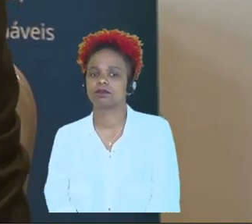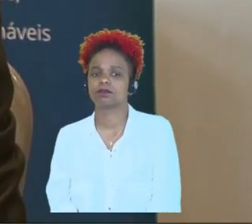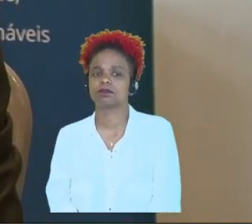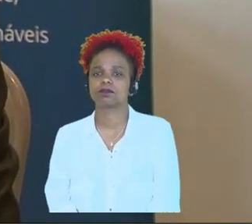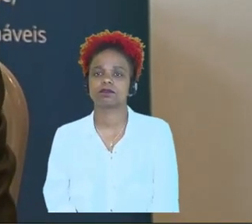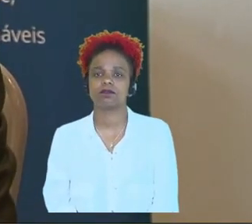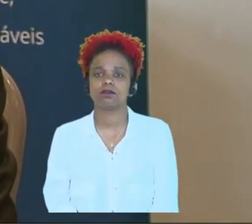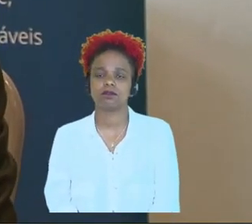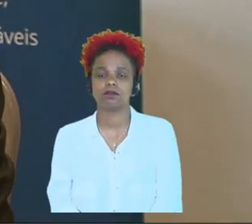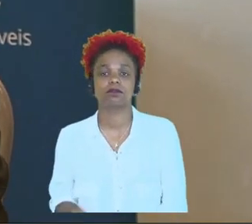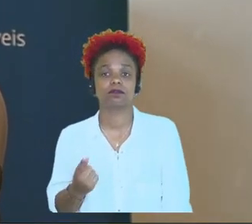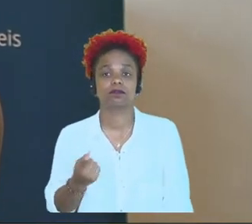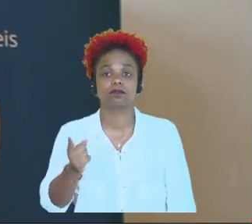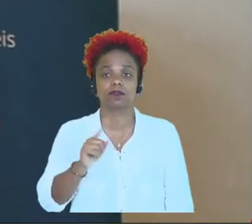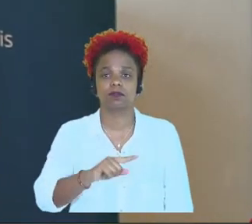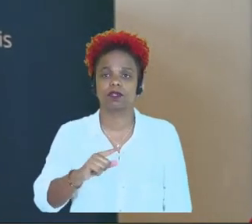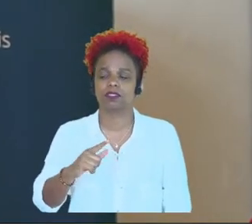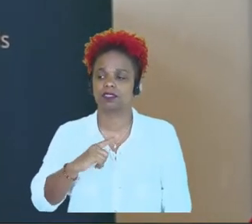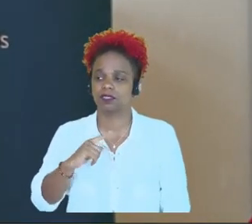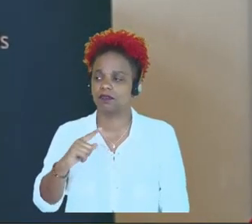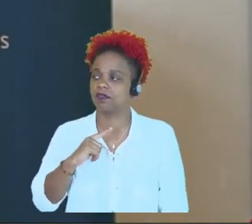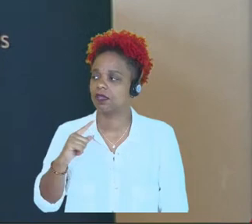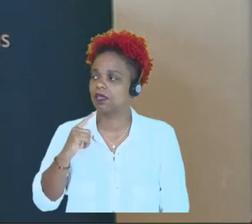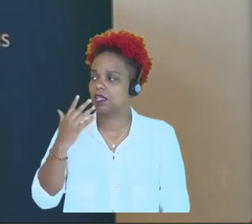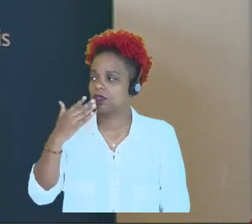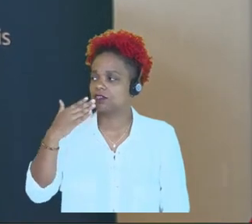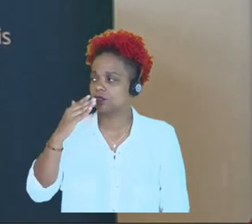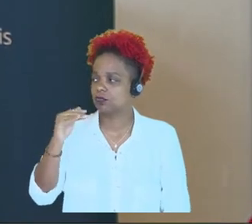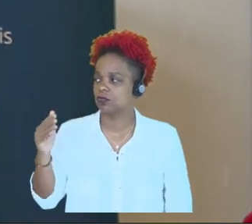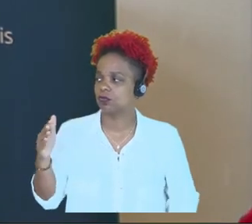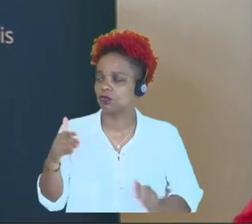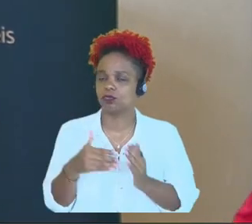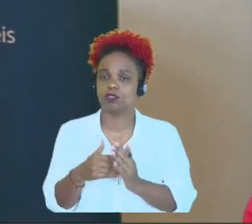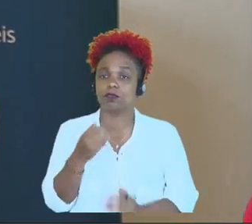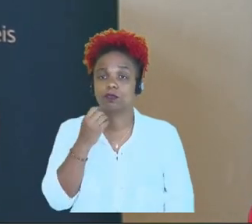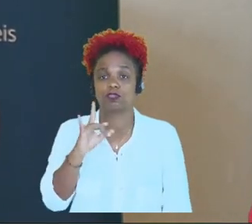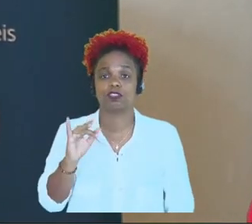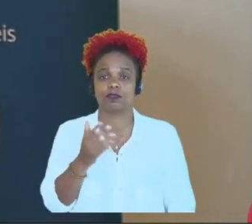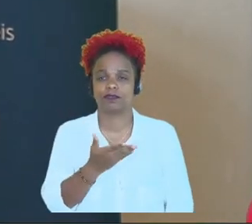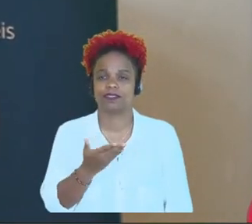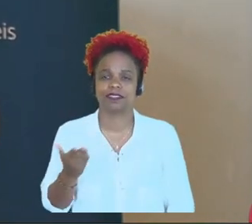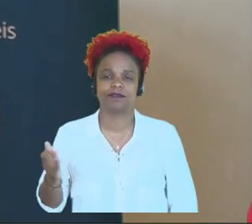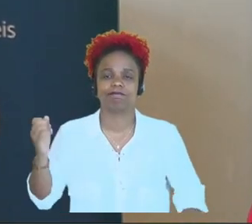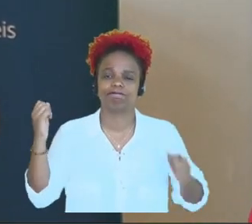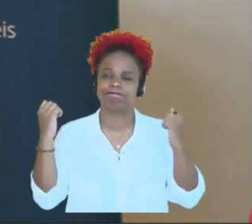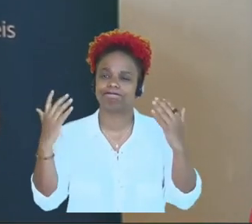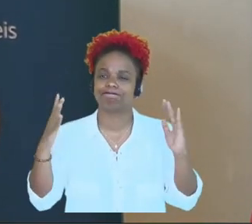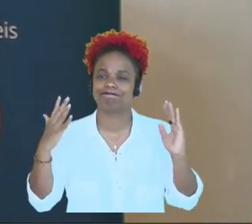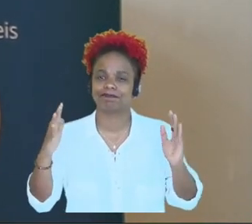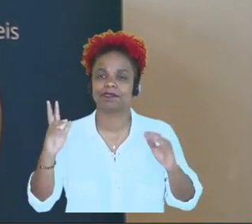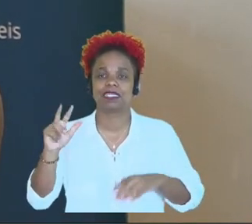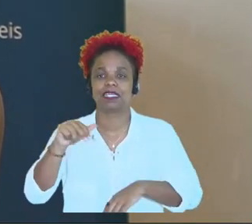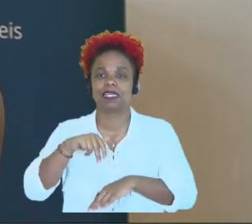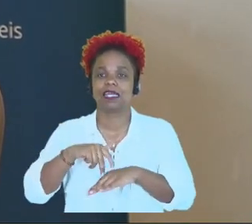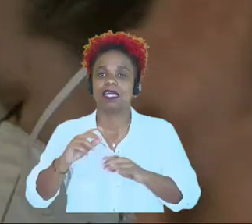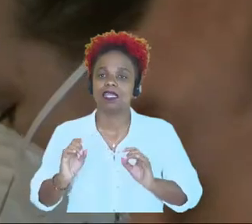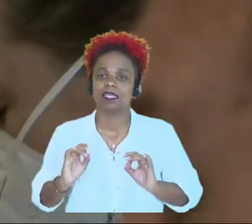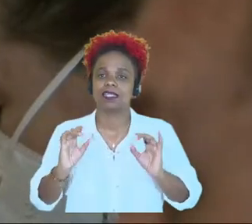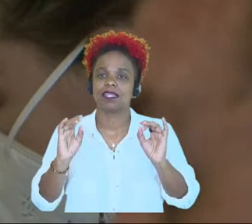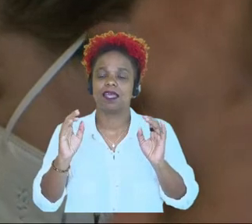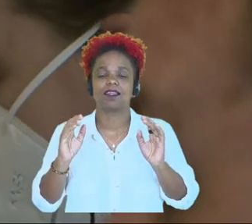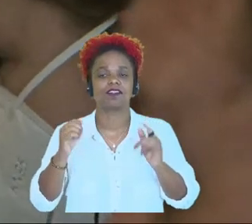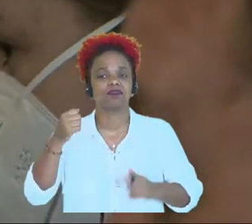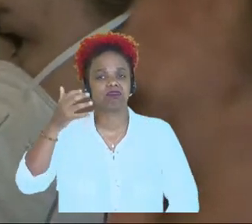E aí a gente passa às últimas falas da mesa, por favor. Bom dia, gente. Parabéns, foi um privilégio ter assistido essa